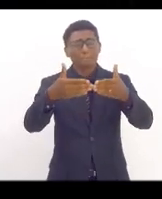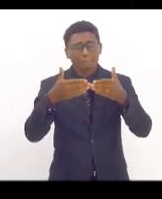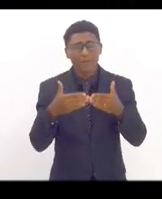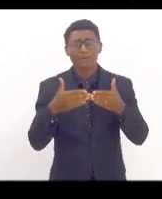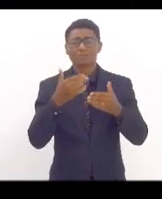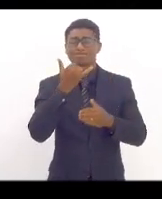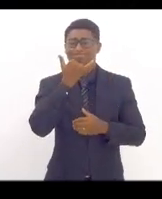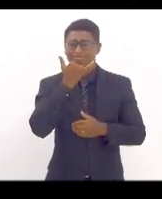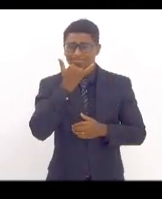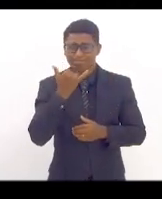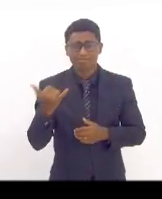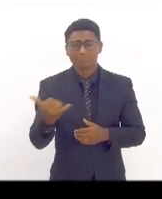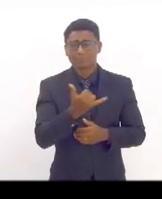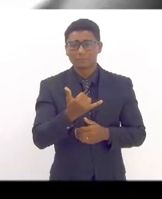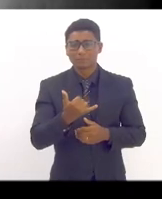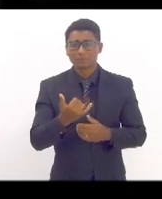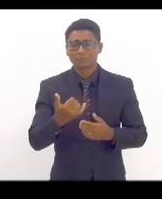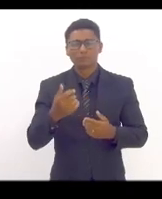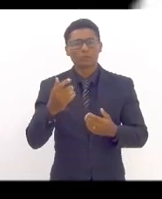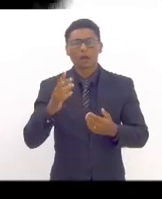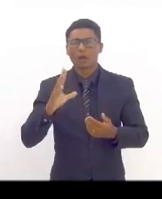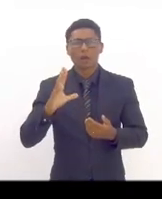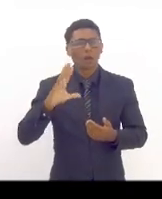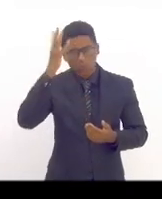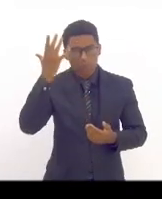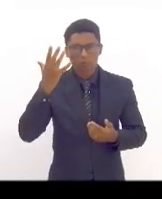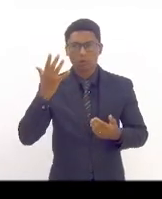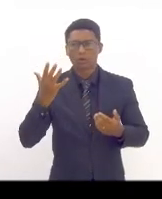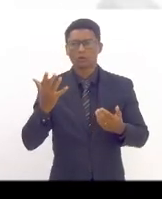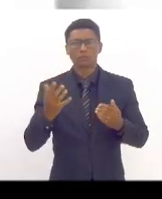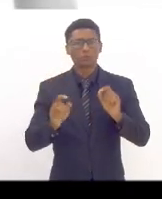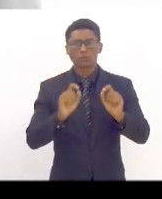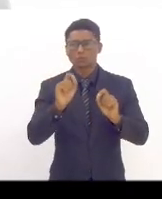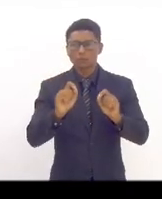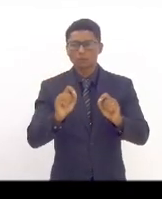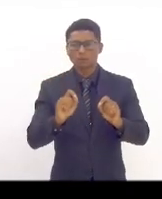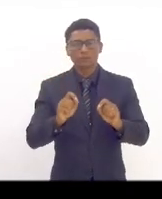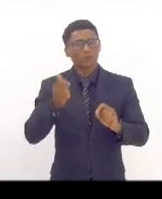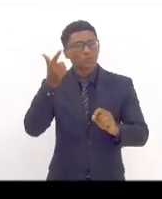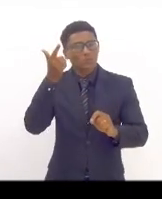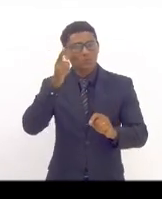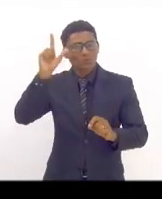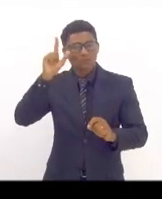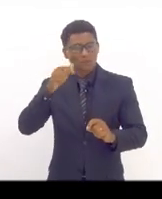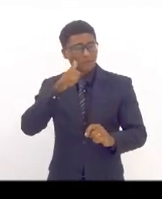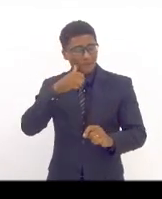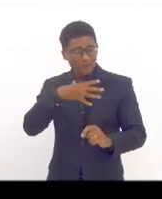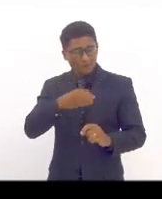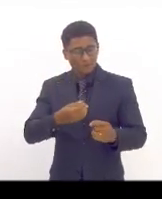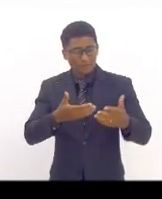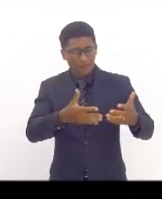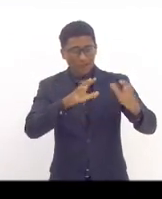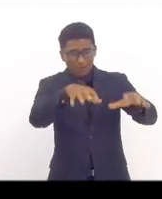um milagre me aconteceu consegui resgatar a minha filha